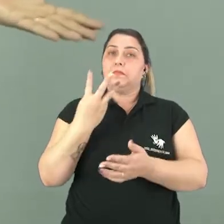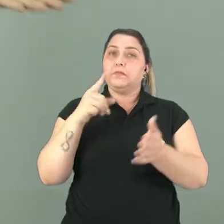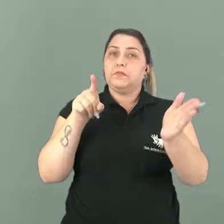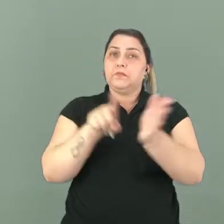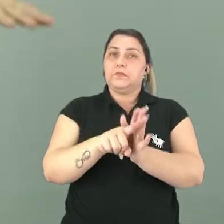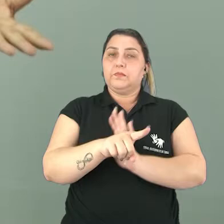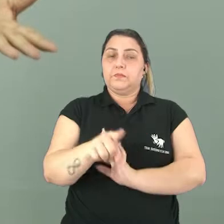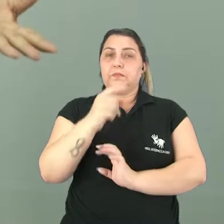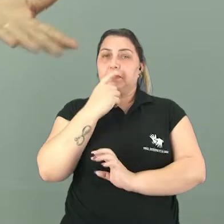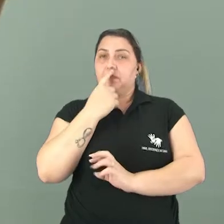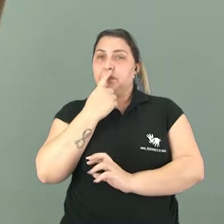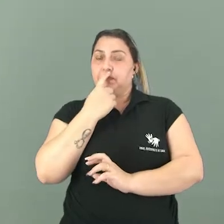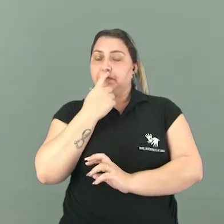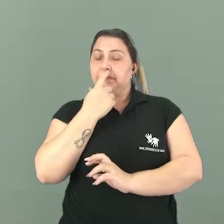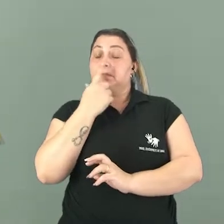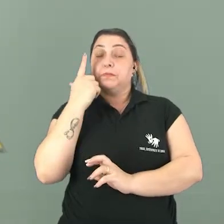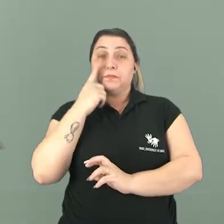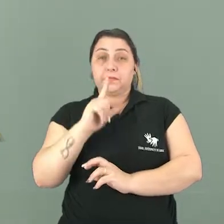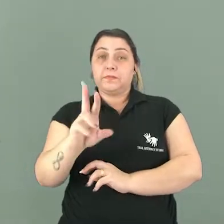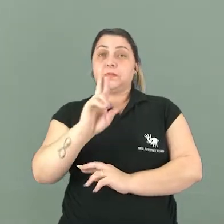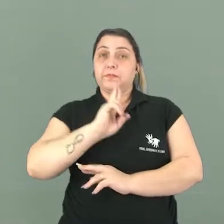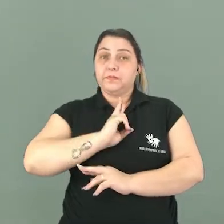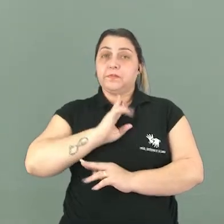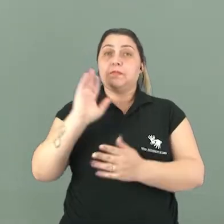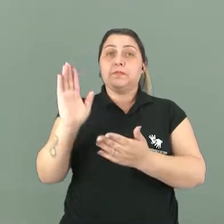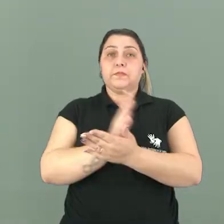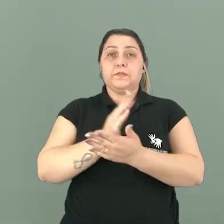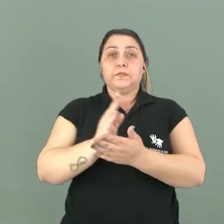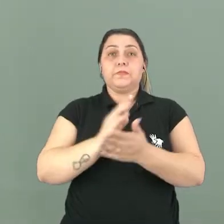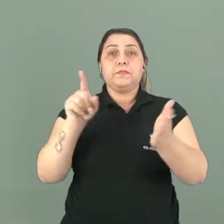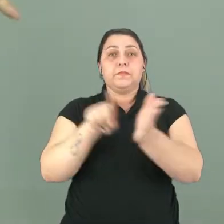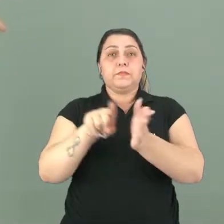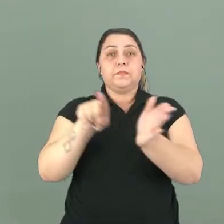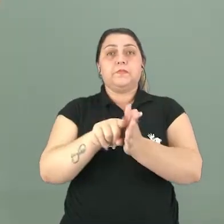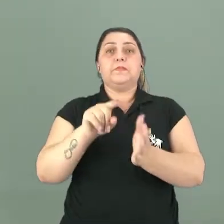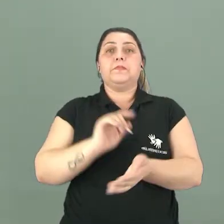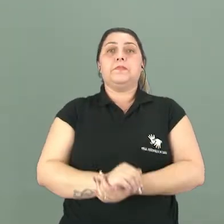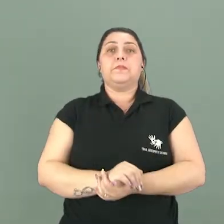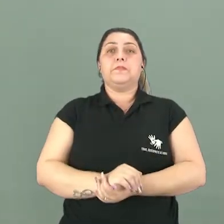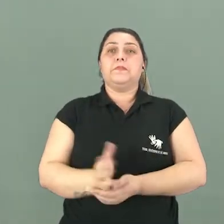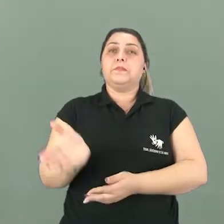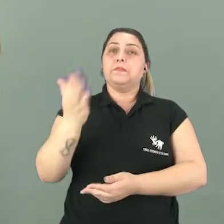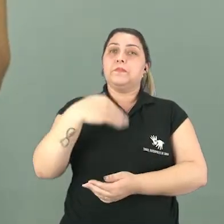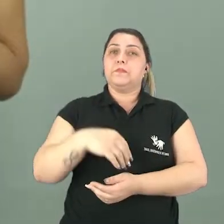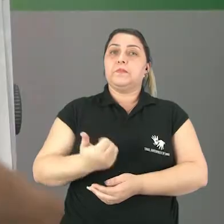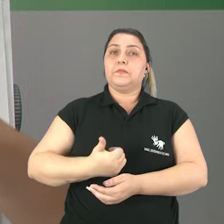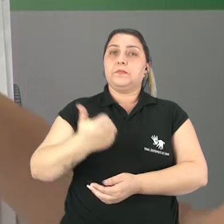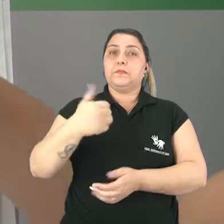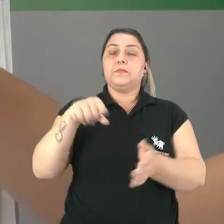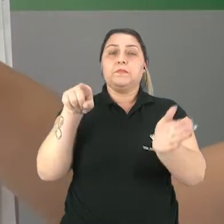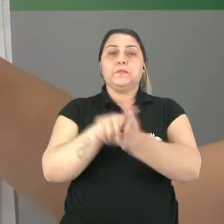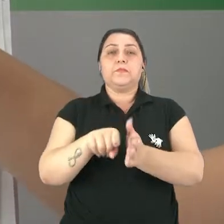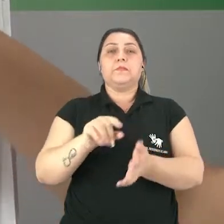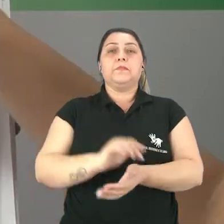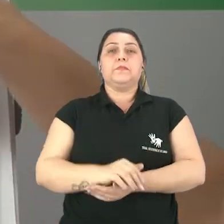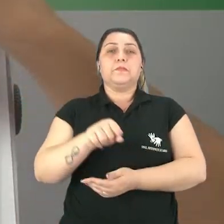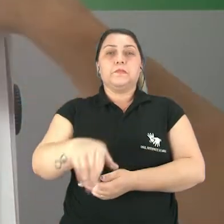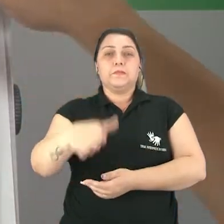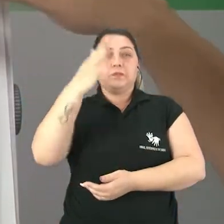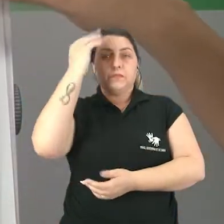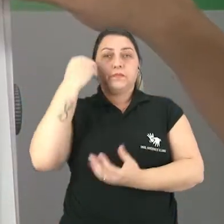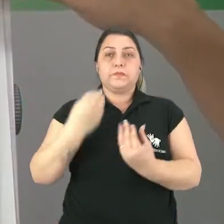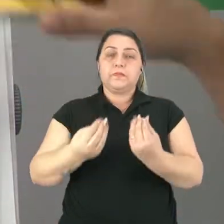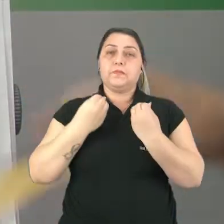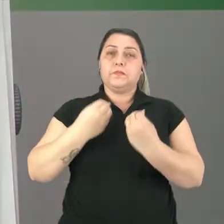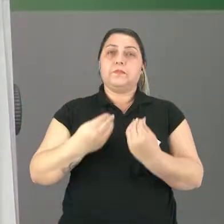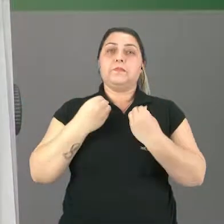aqui para vocês. E aí, conseguem me responder alguma dessas perguntas? Vamos lá? Vamos à primeira pergunta, olha só. Você sabe para